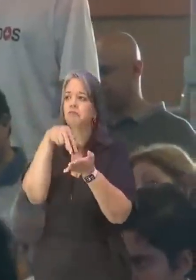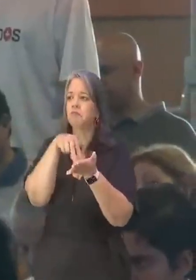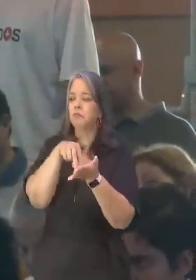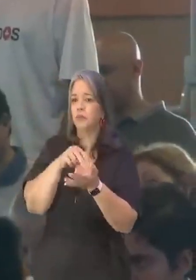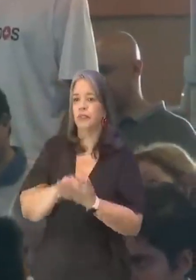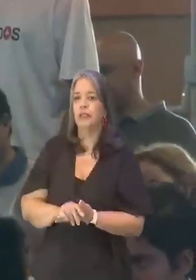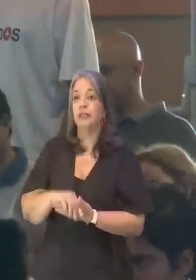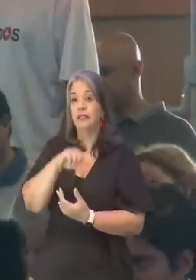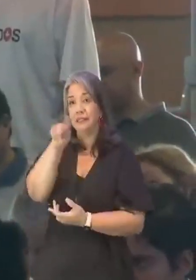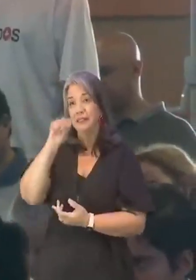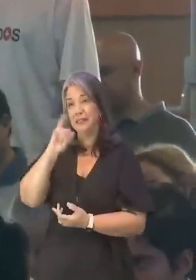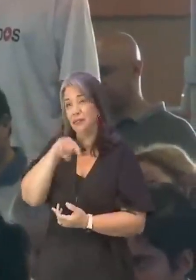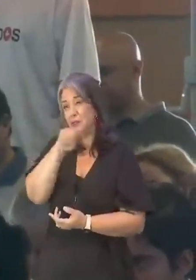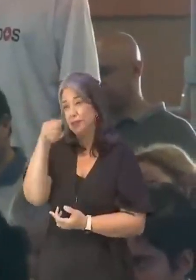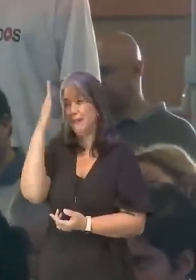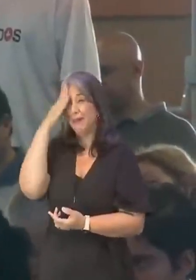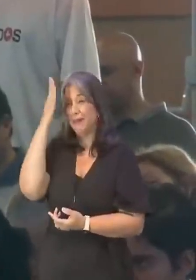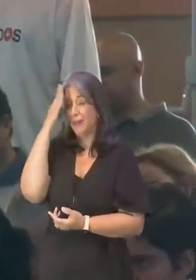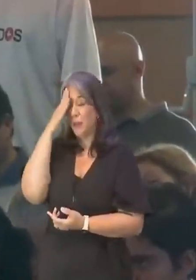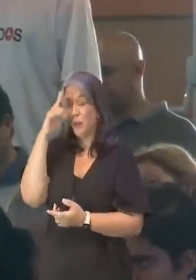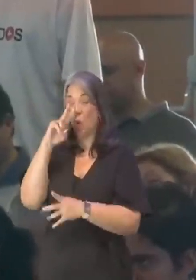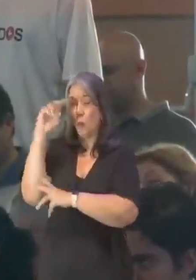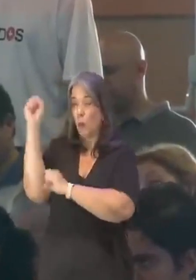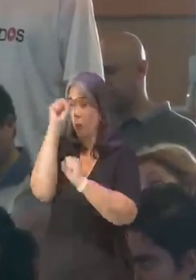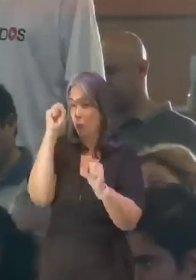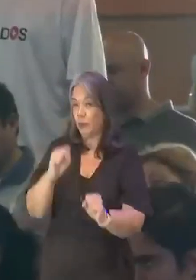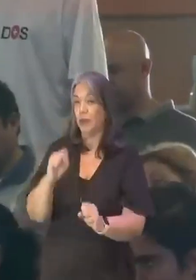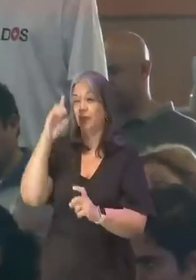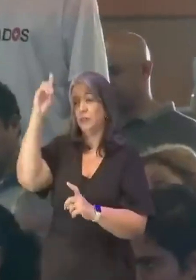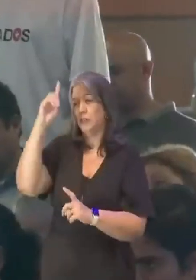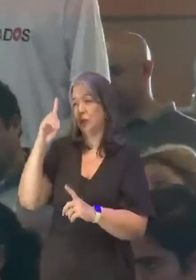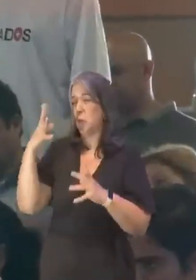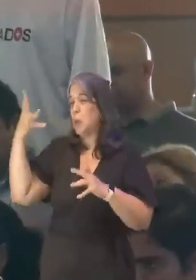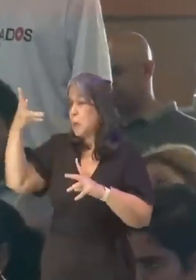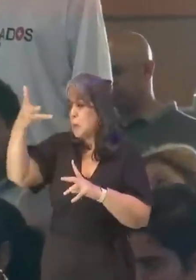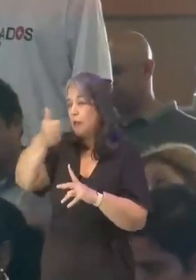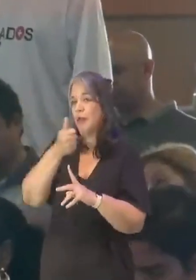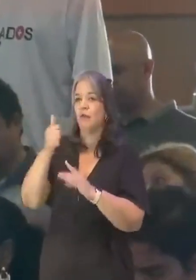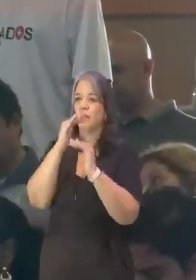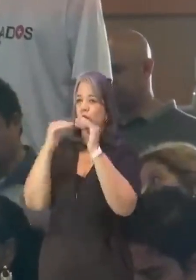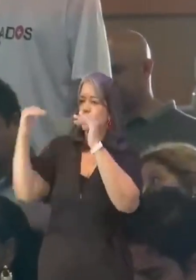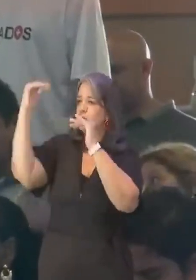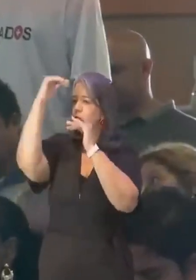reconhecendo o poder magnífico do nosso Deus? Fique de pé.